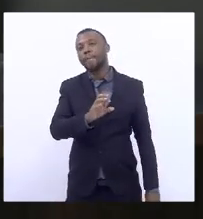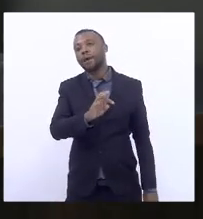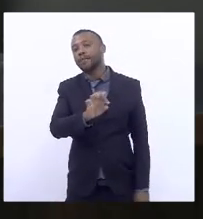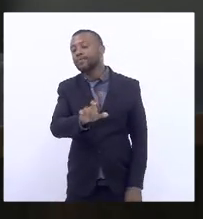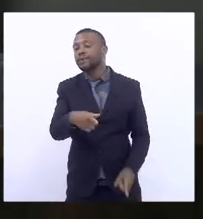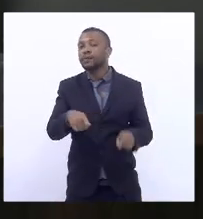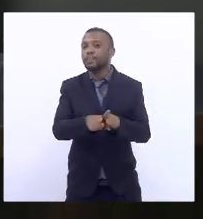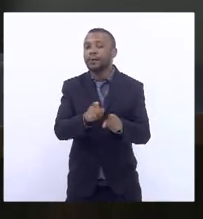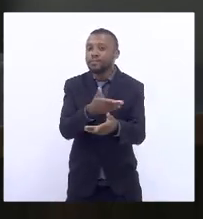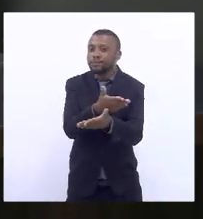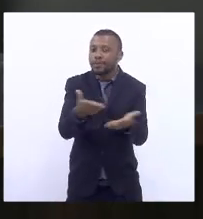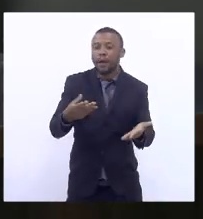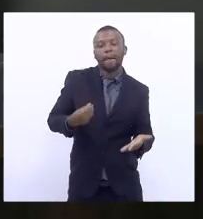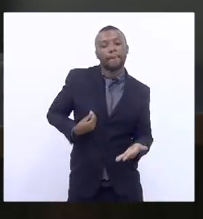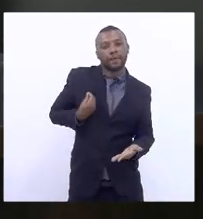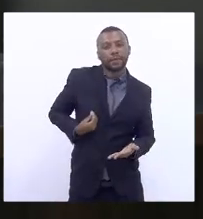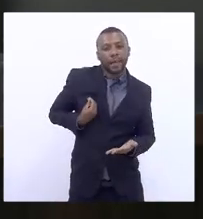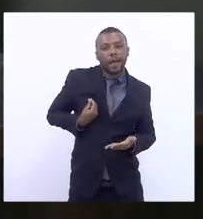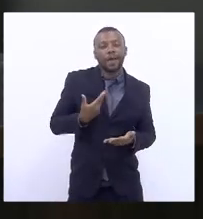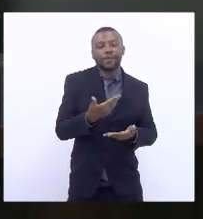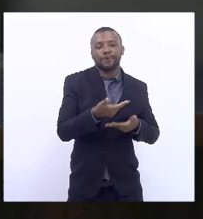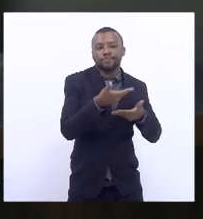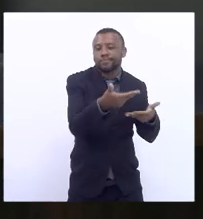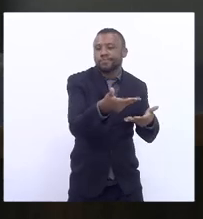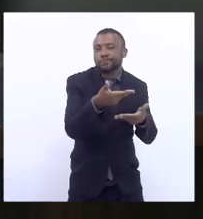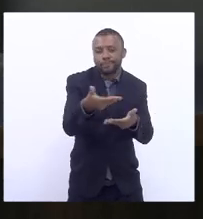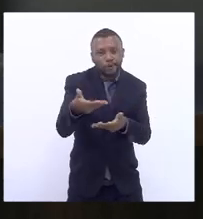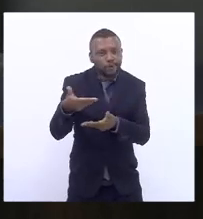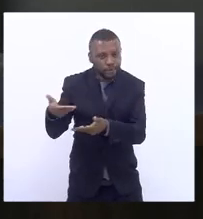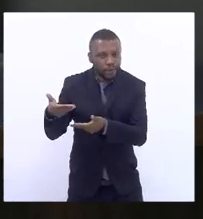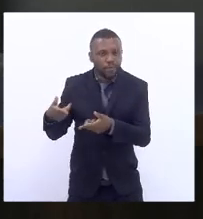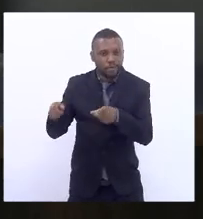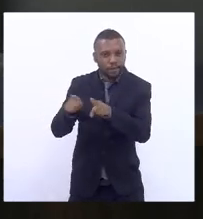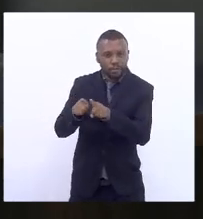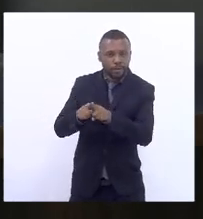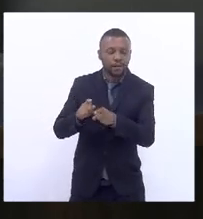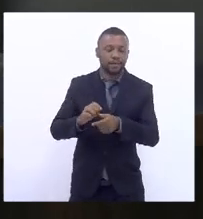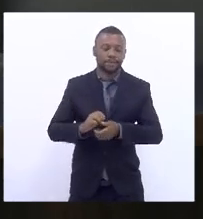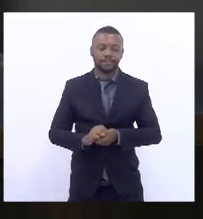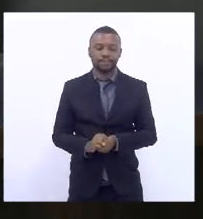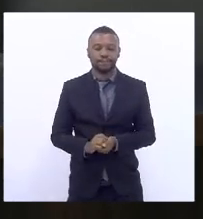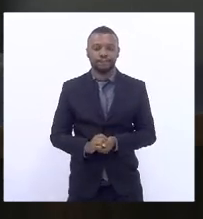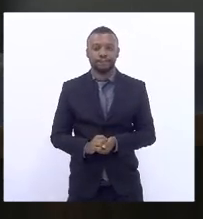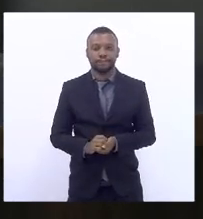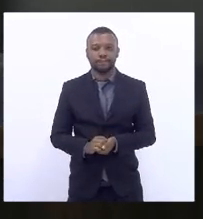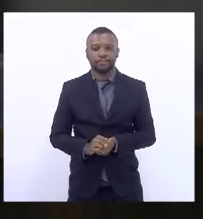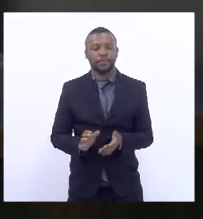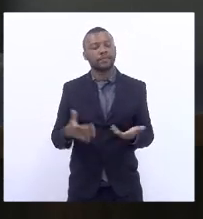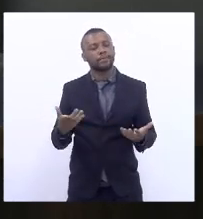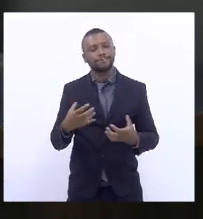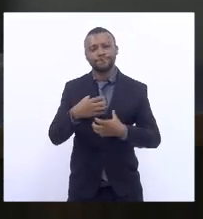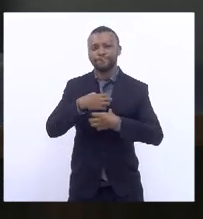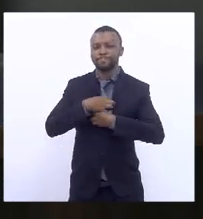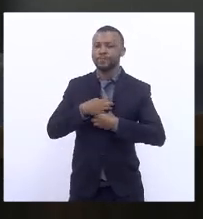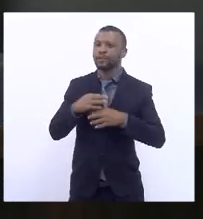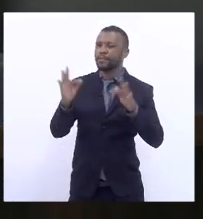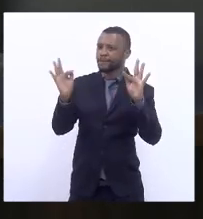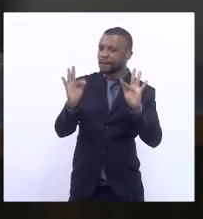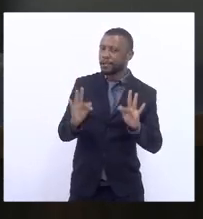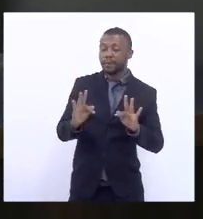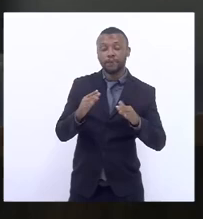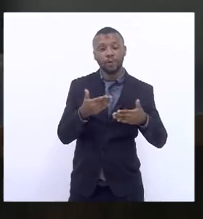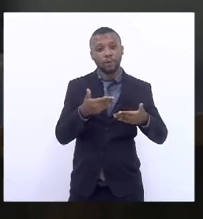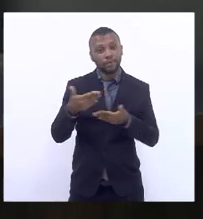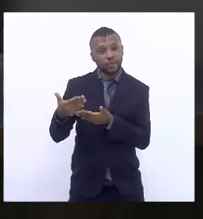presentes, né, e todos os convidados aqui também. Eu fiquei muito feliz, né, pelo convite, sendo uma professora